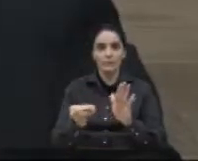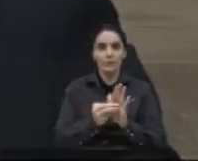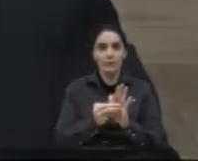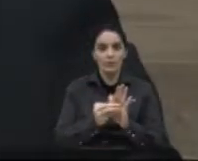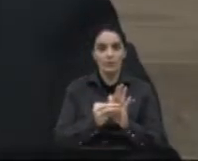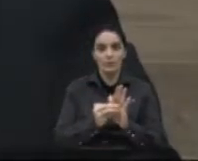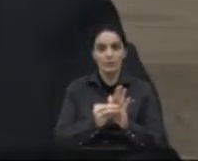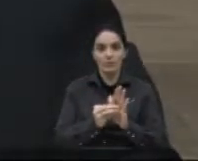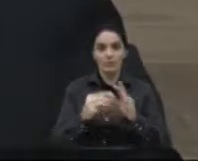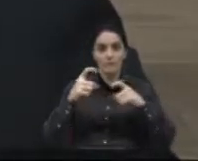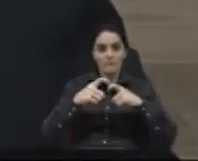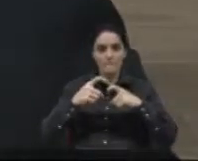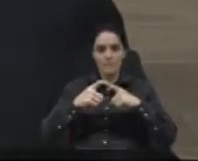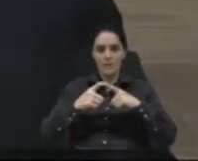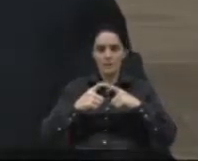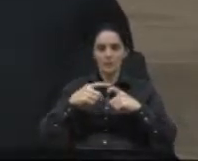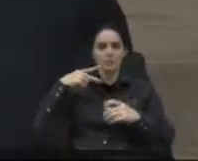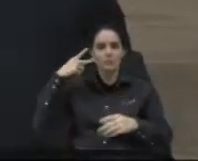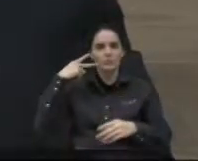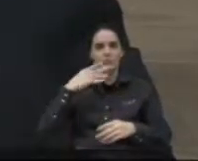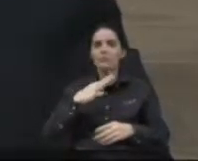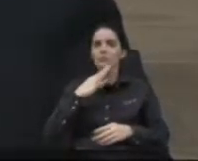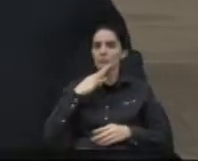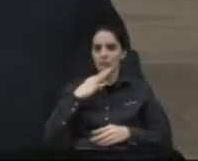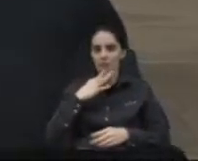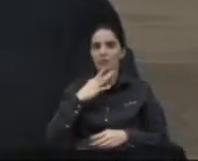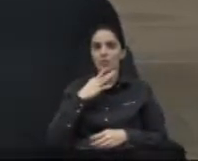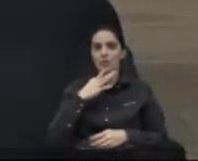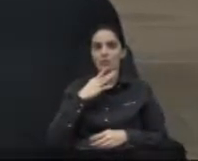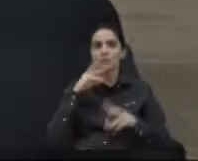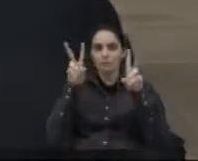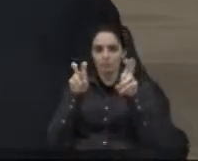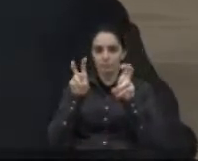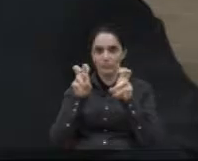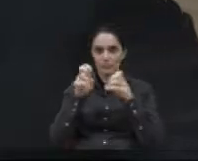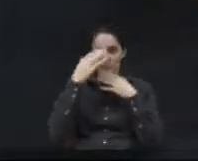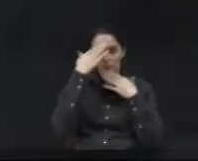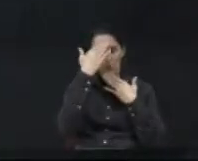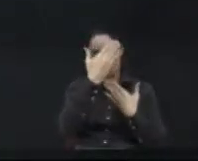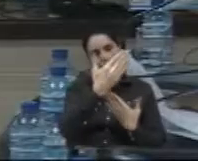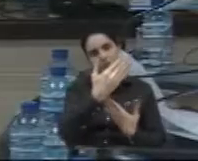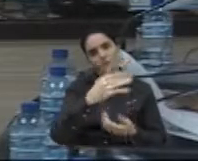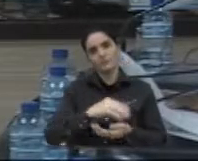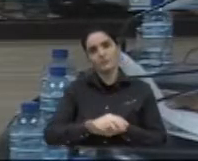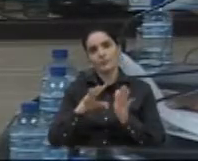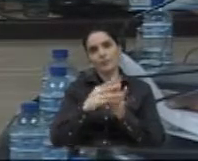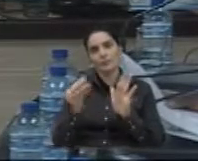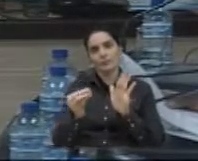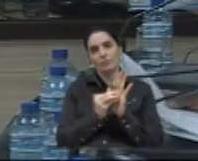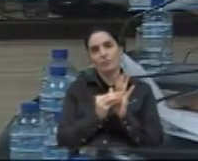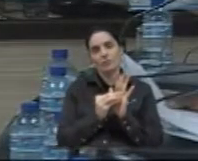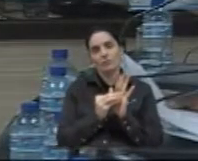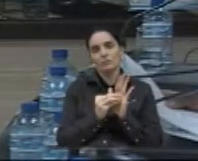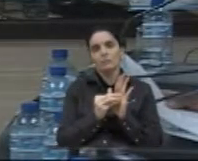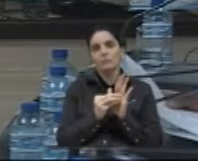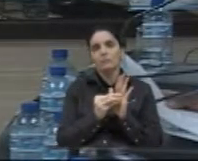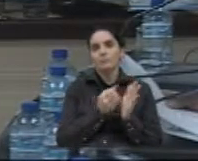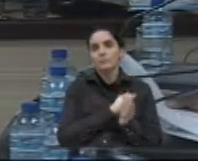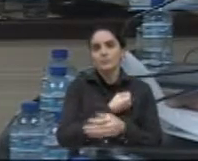e vereadora que tem conhecimento do assunto. Muito obrigado. A emenda número